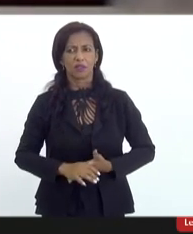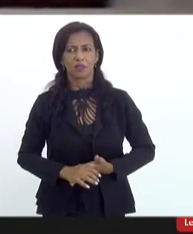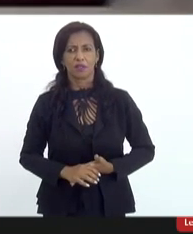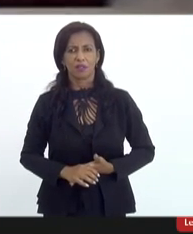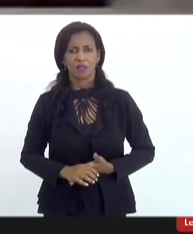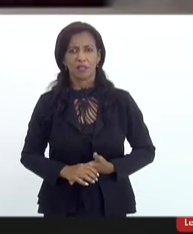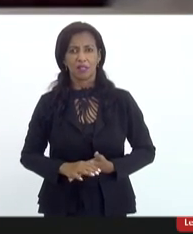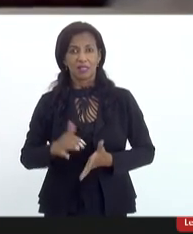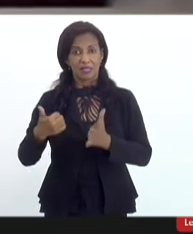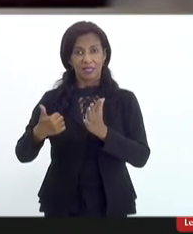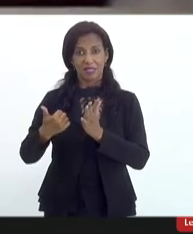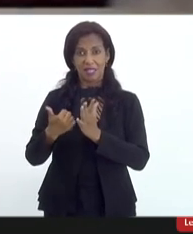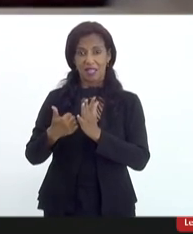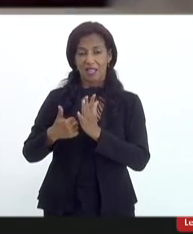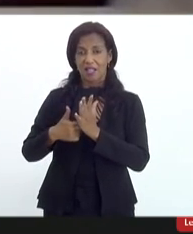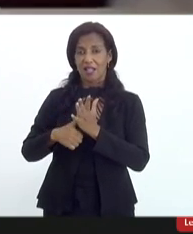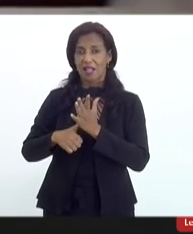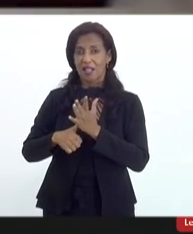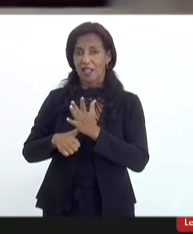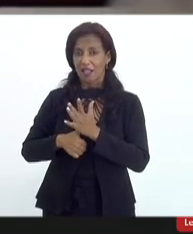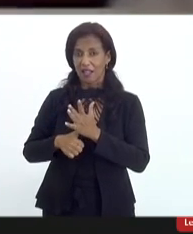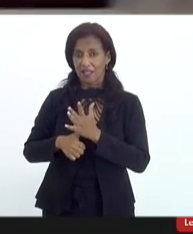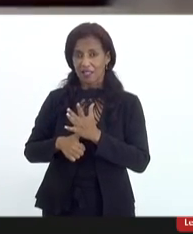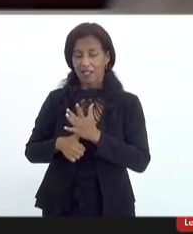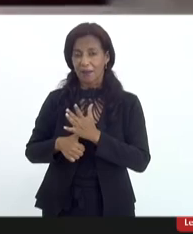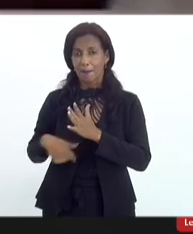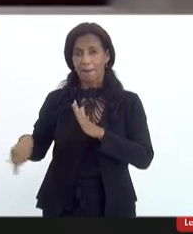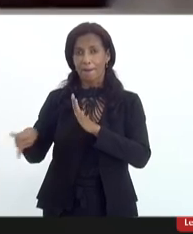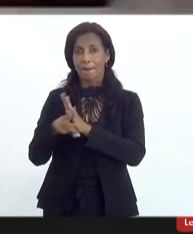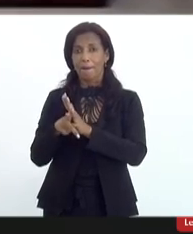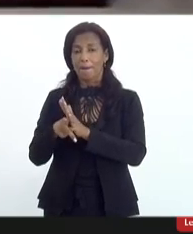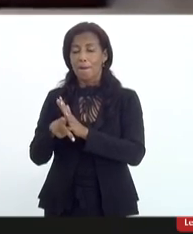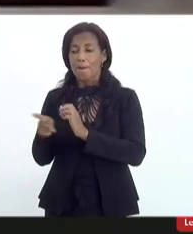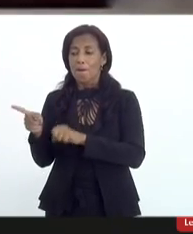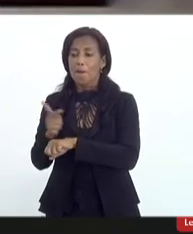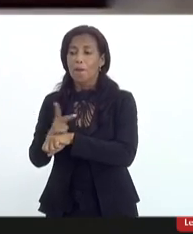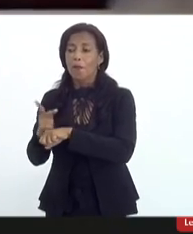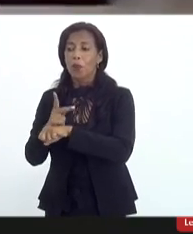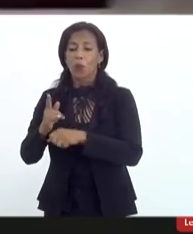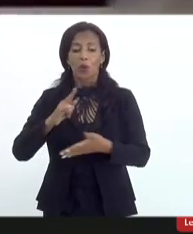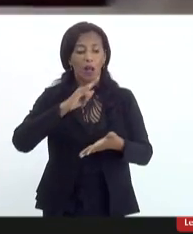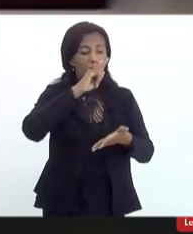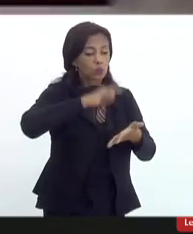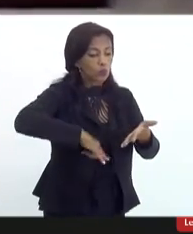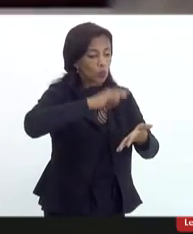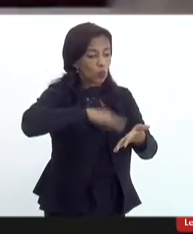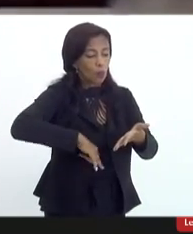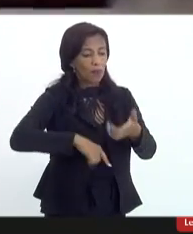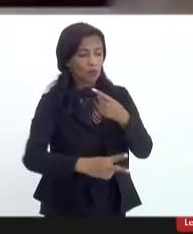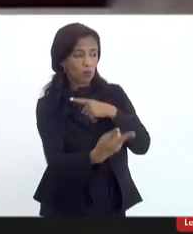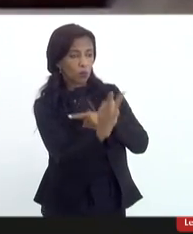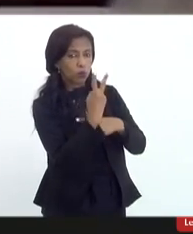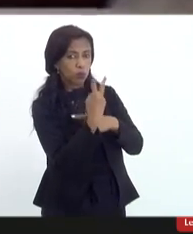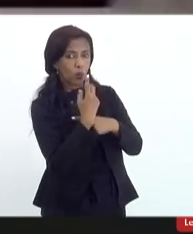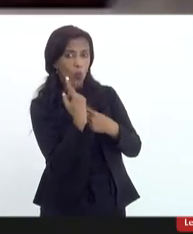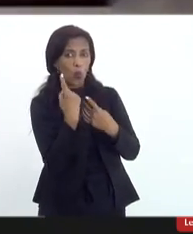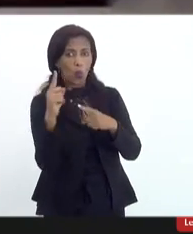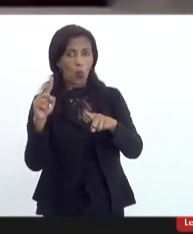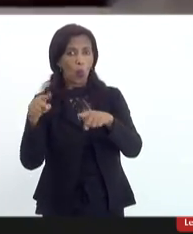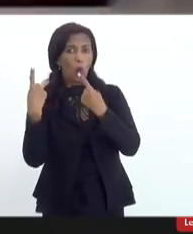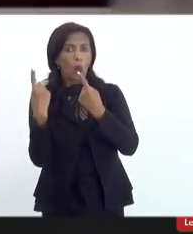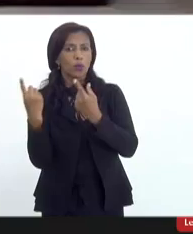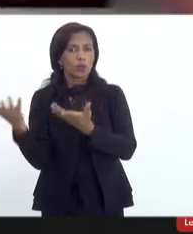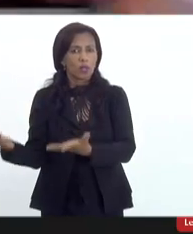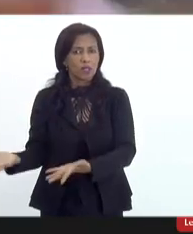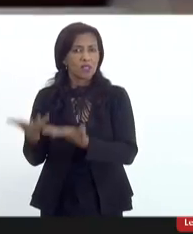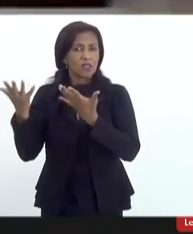se legalizar, da sociedade se institucionalizar e buscar um respaldo, um aparato contra as